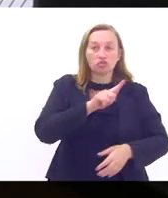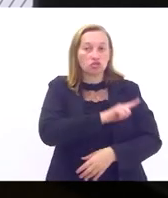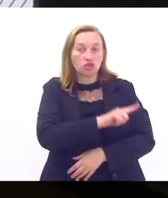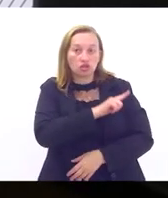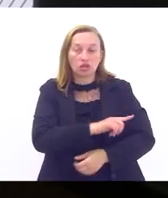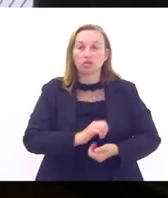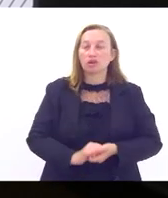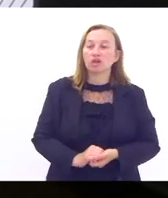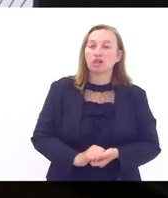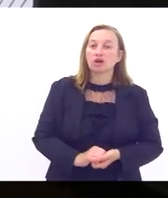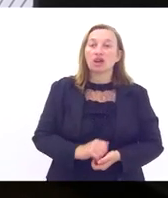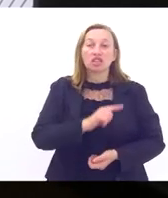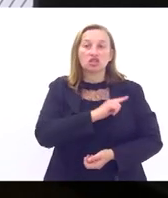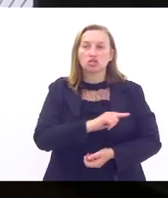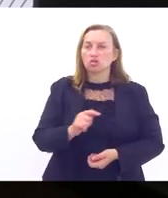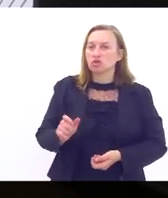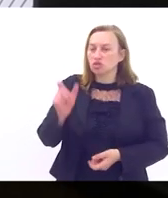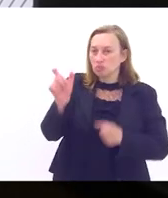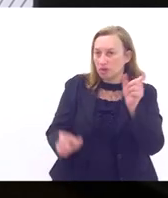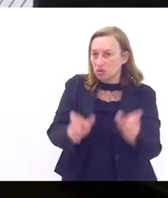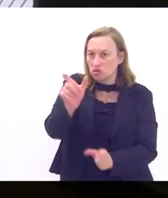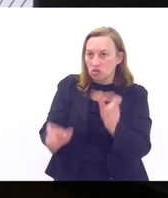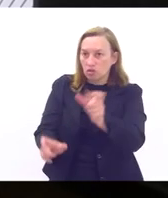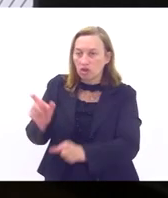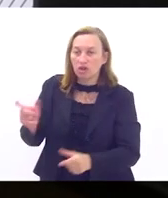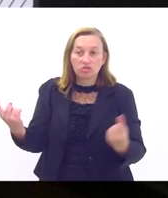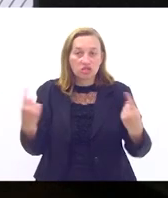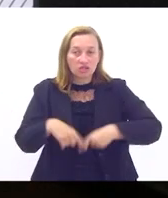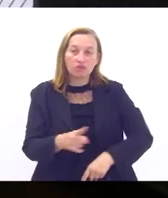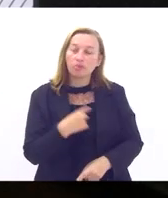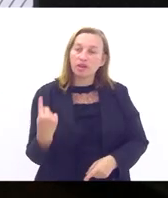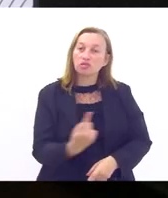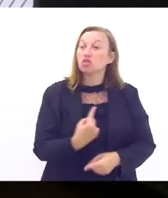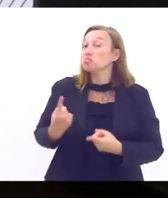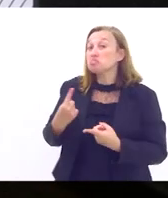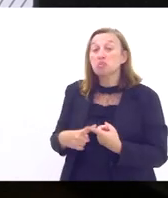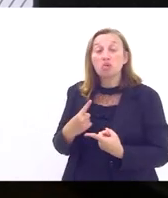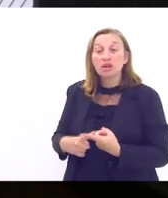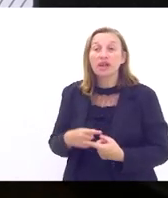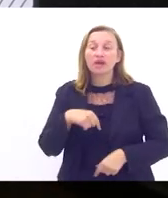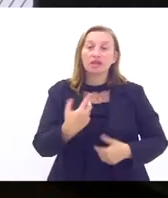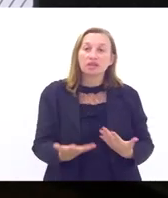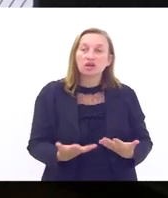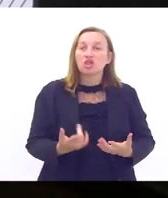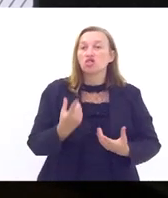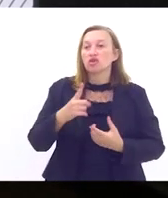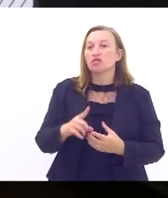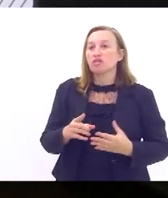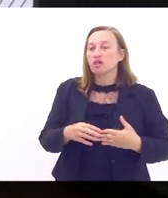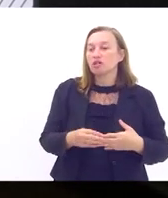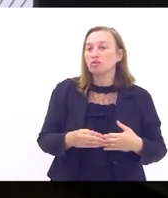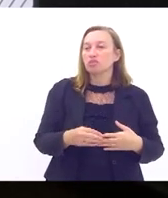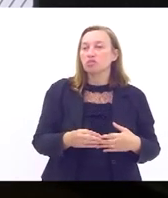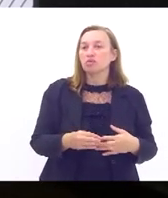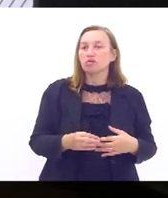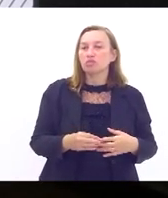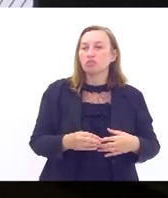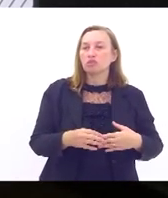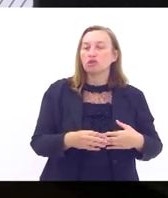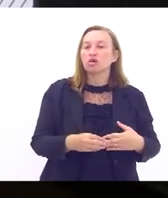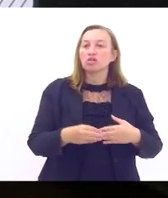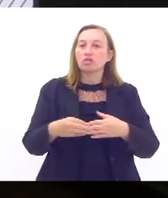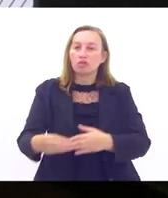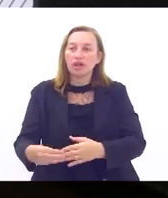a gestão de pessoas é um grande desafio para a gente, porque nessa coisa de que vamos colocar os trios nos